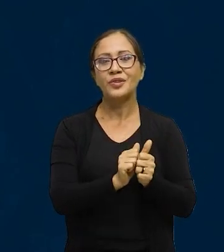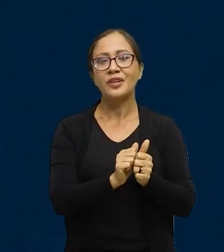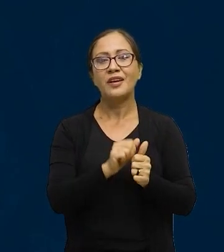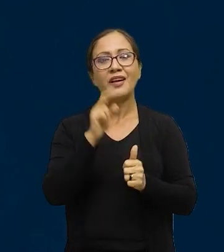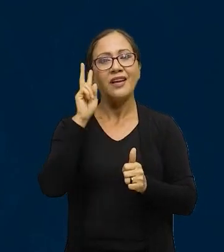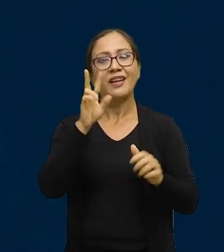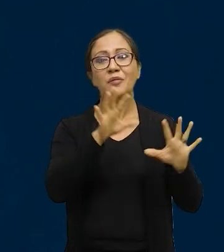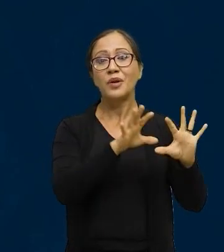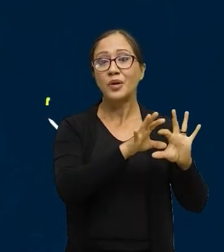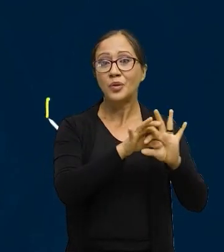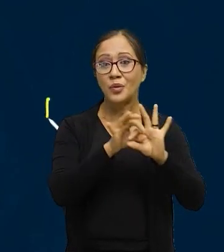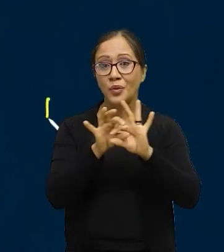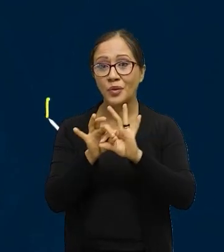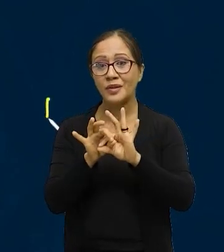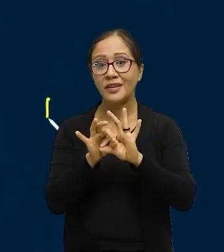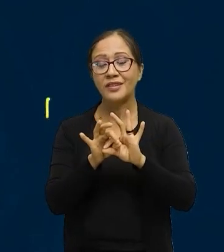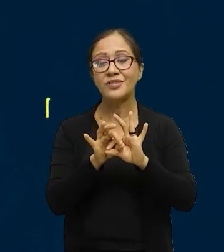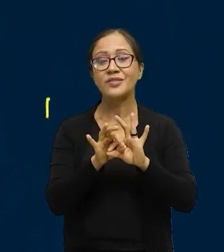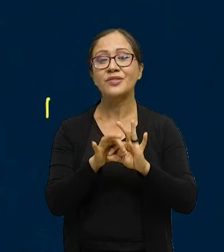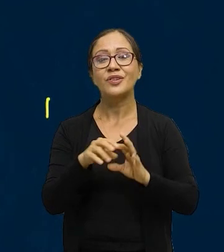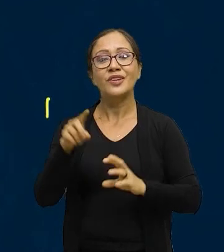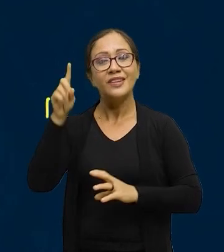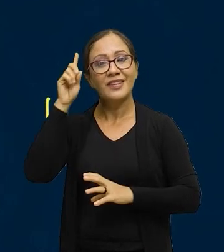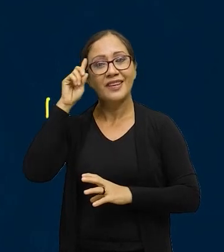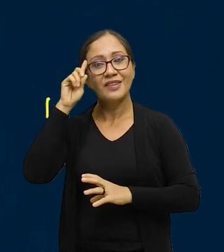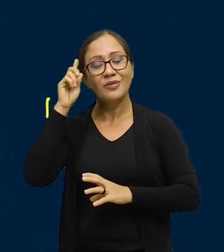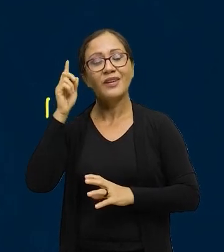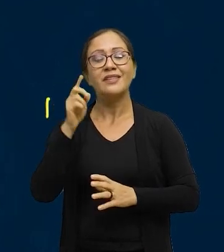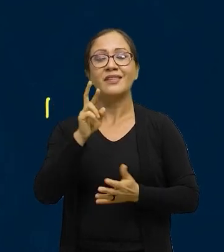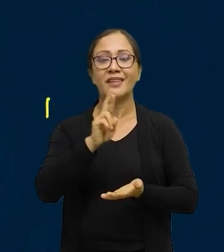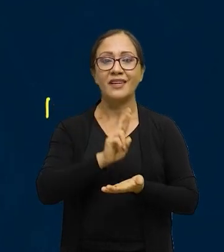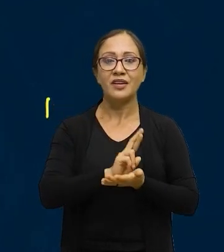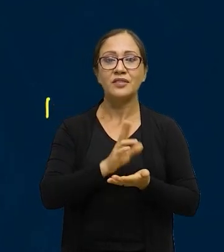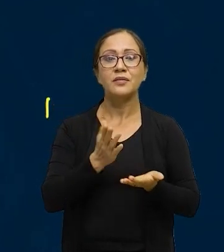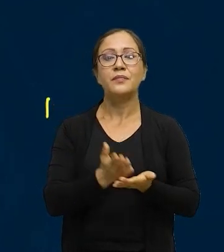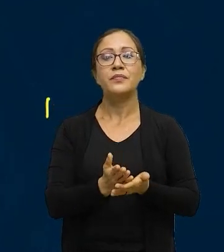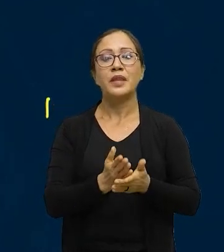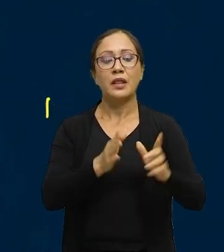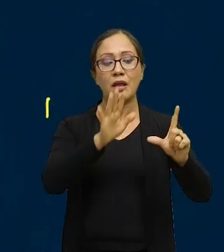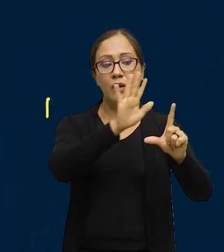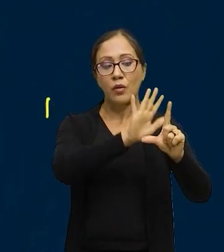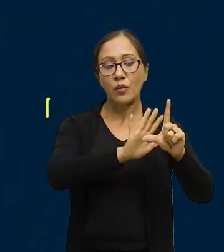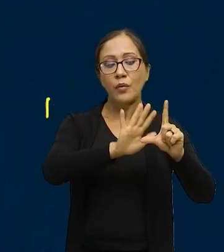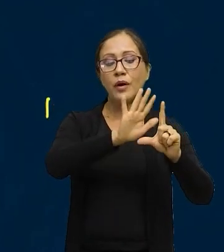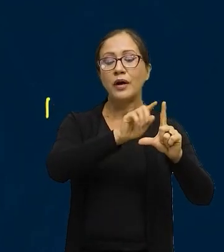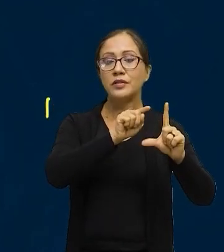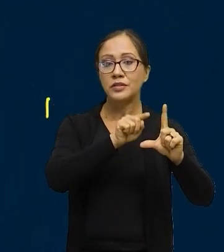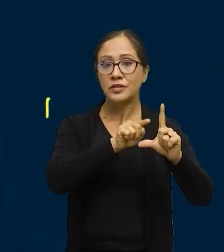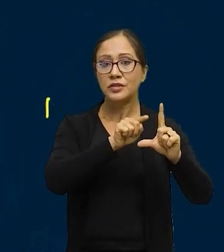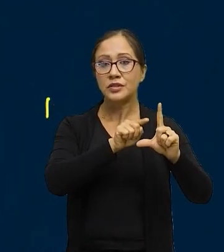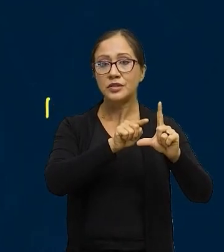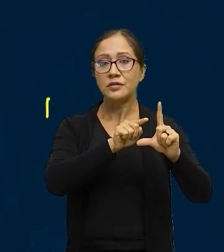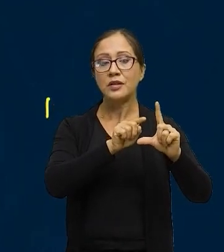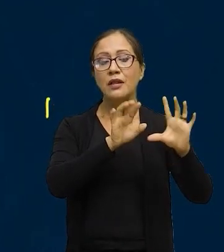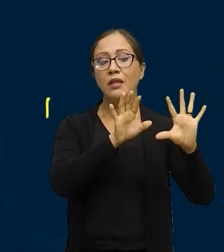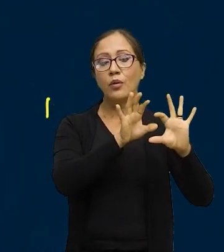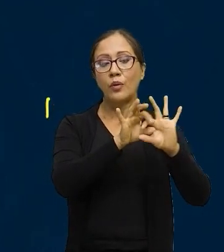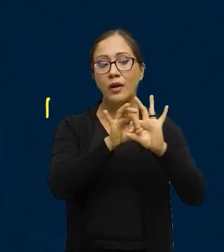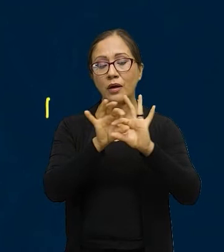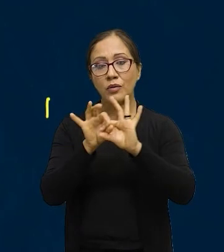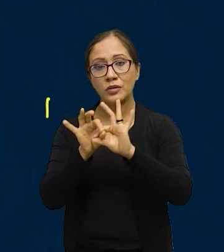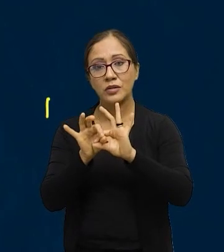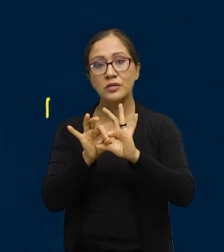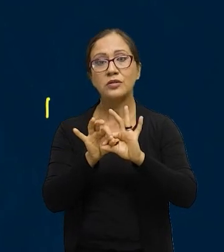contexto da atualidade. E só serve para aquele tempo. Então, a charge, ela é